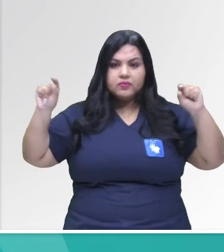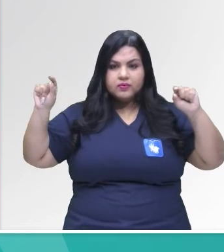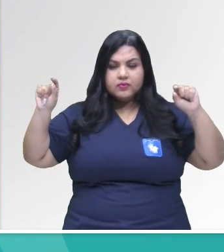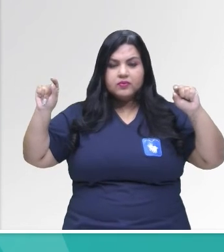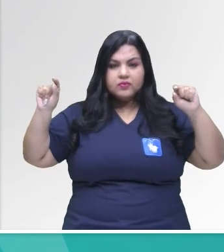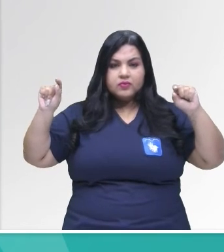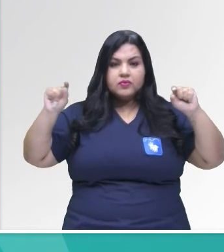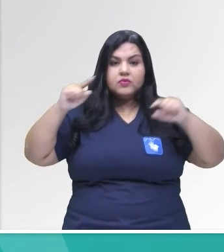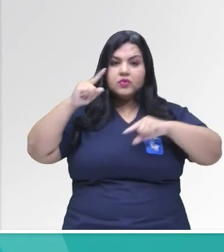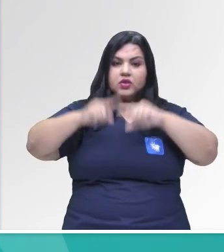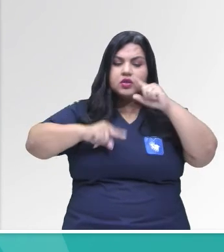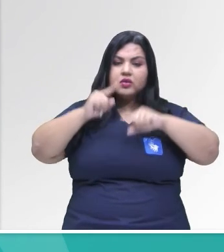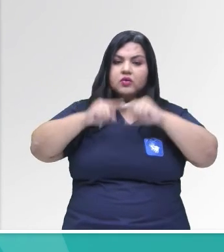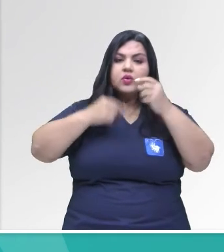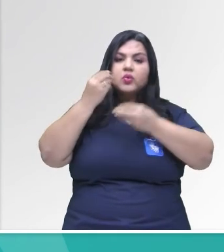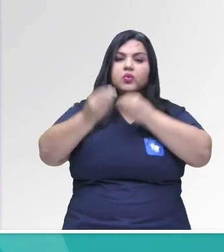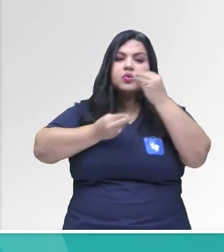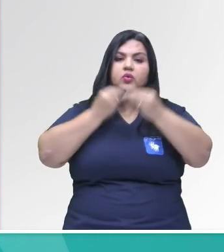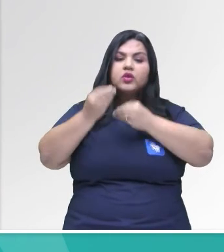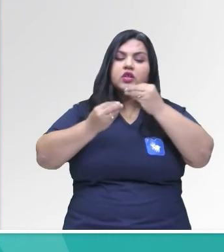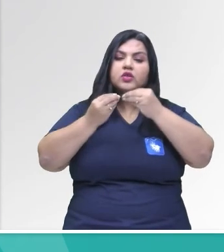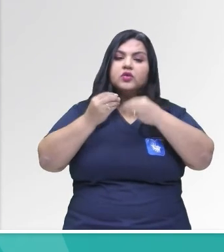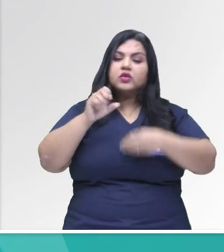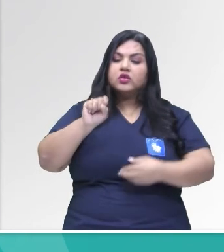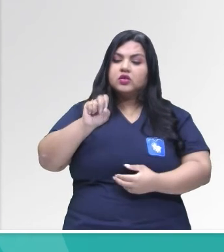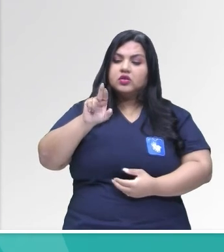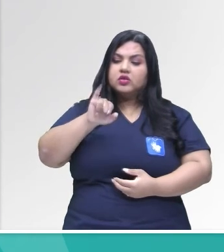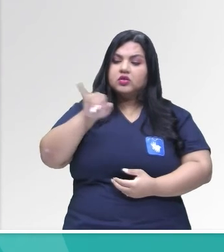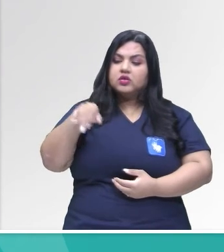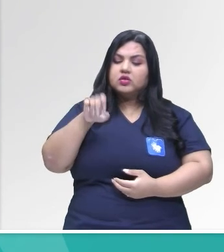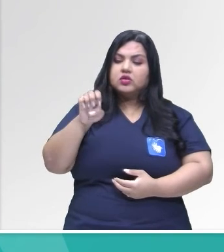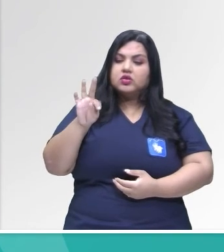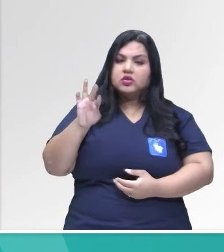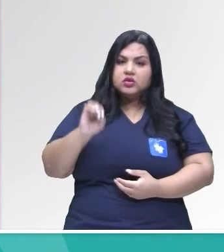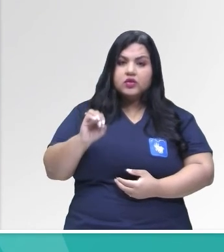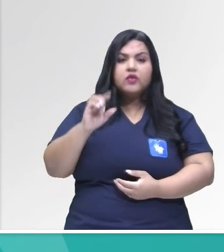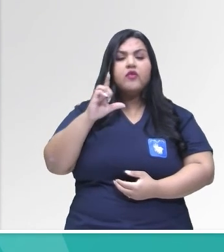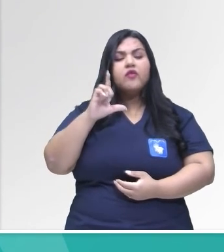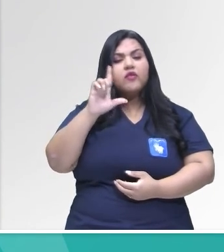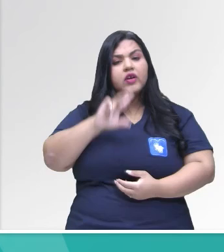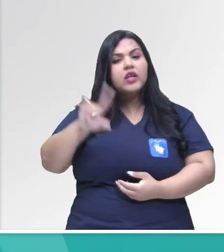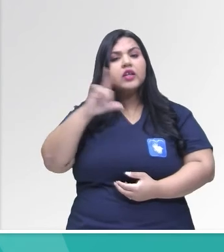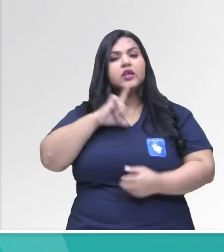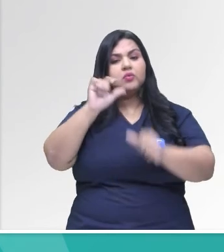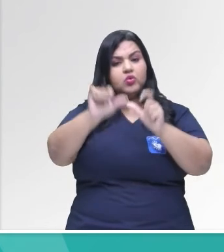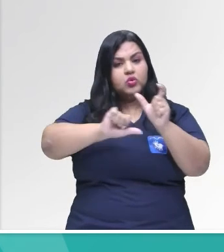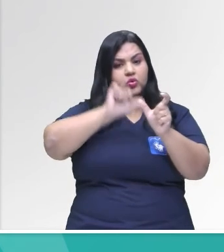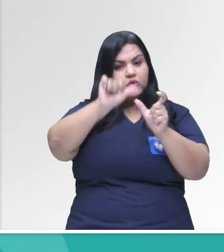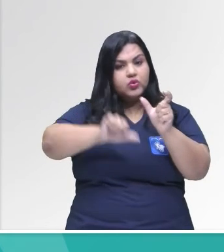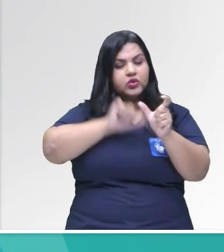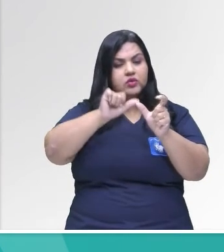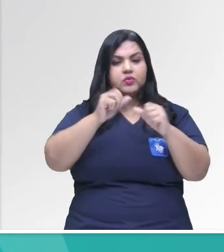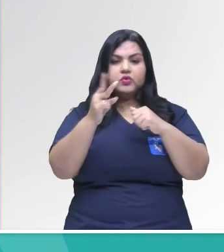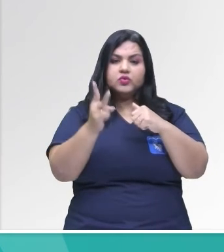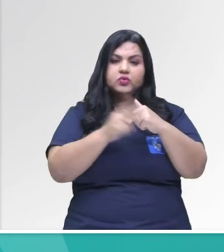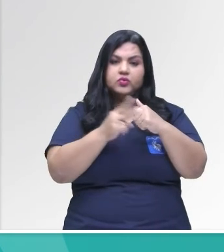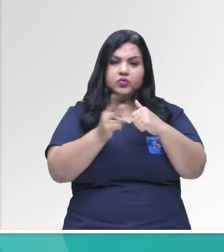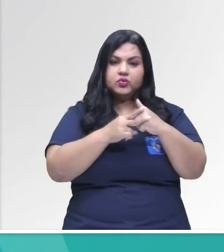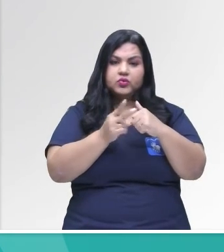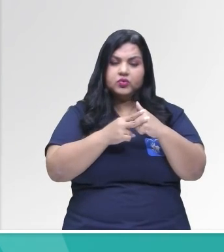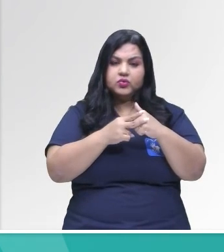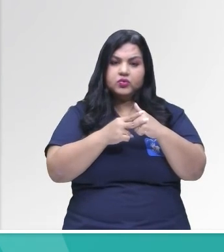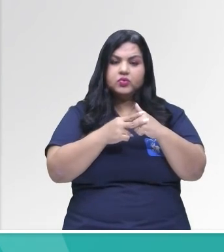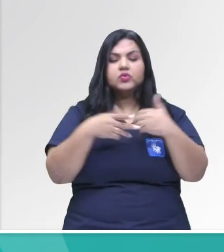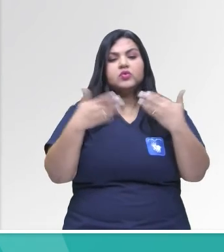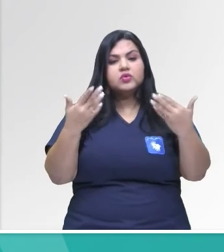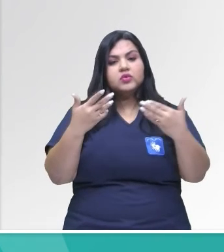O objeto vai funcionar como sujeito e ele vai sofrer a ação expressa pelo verbo. É